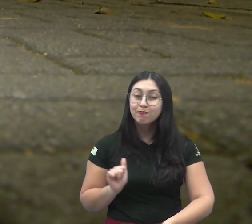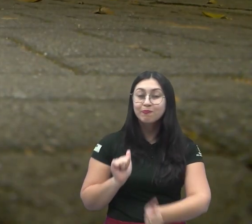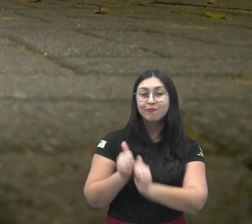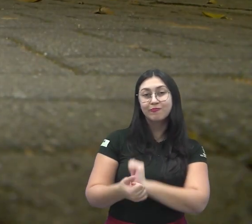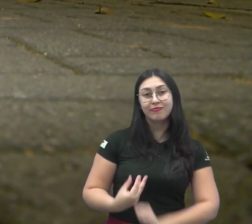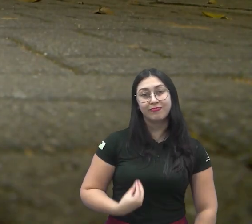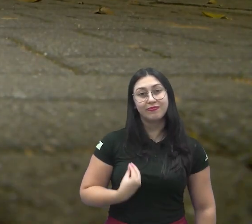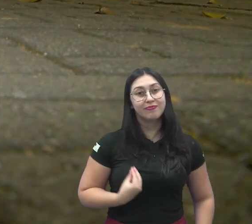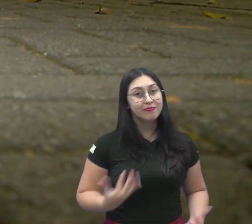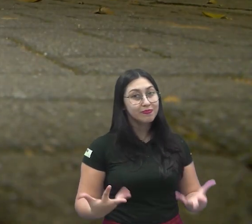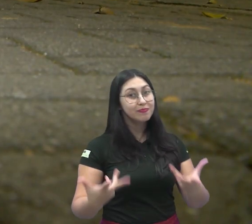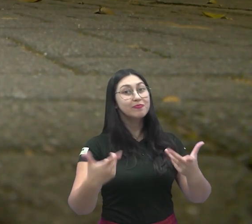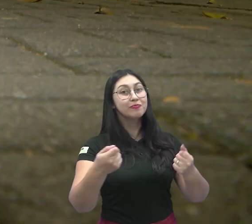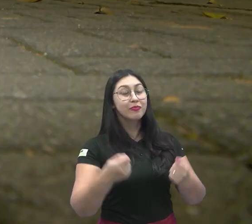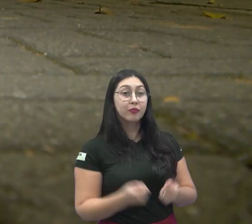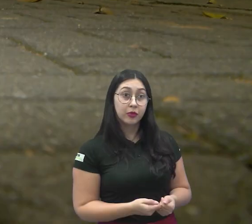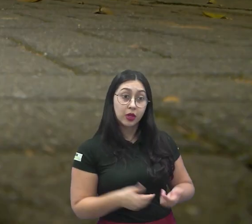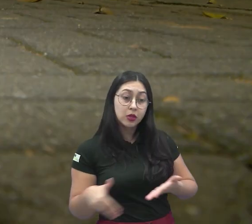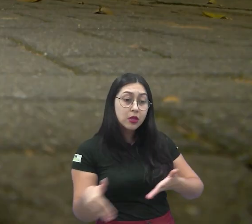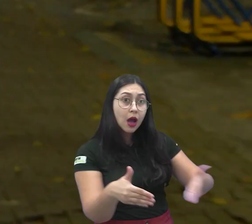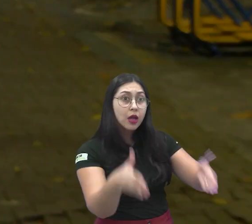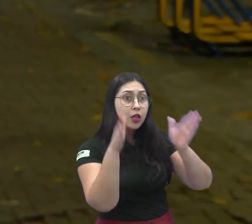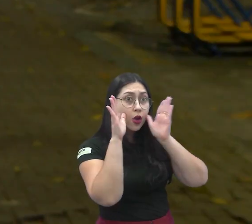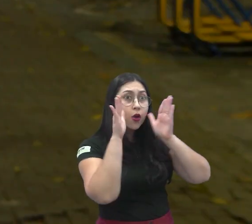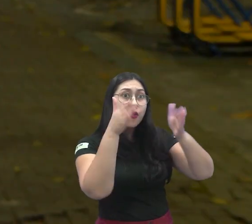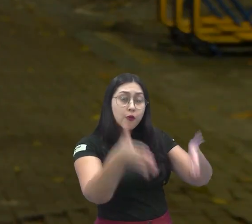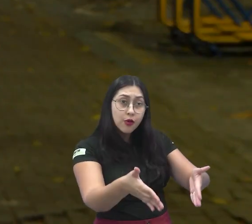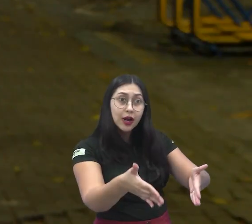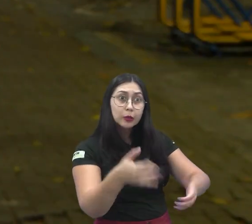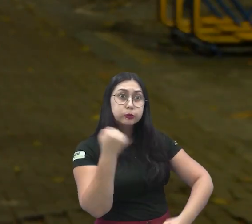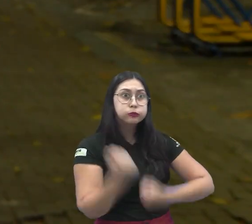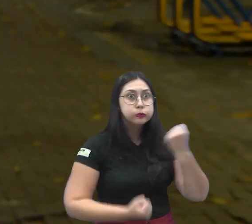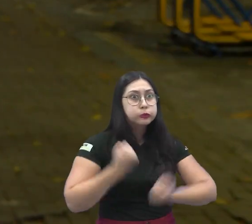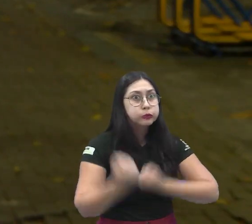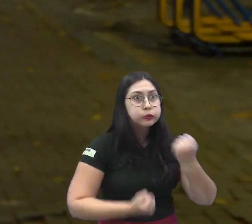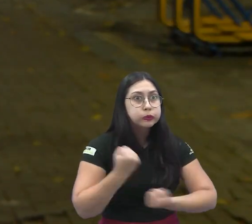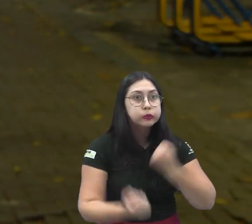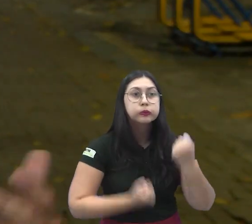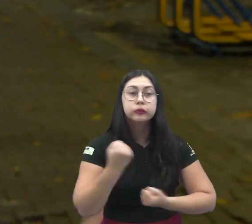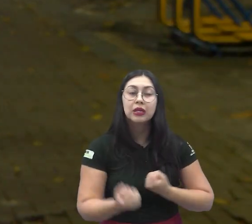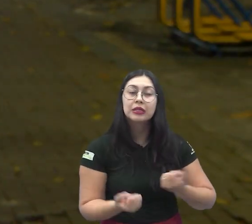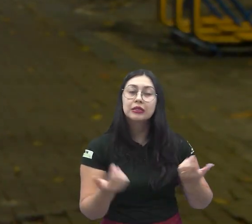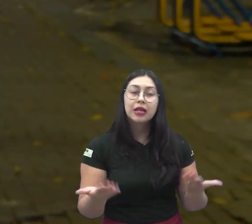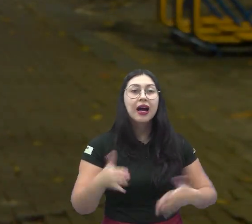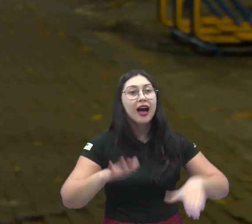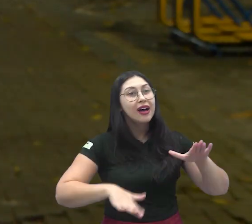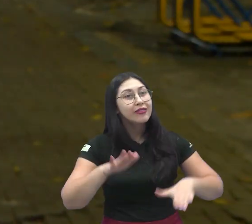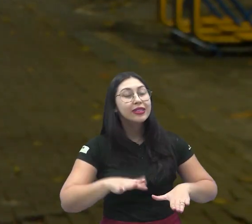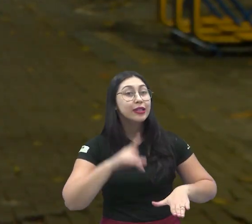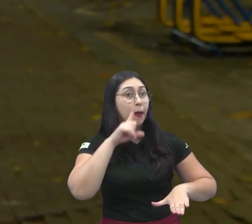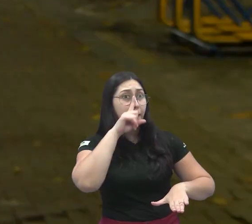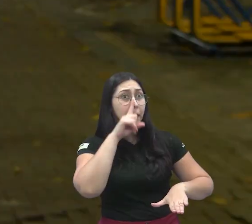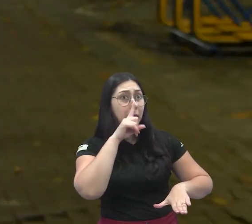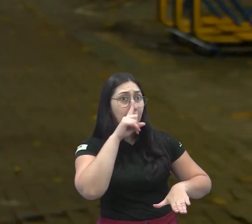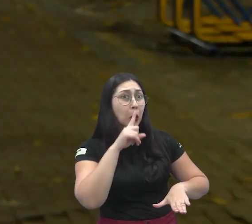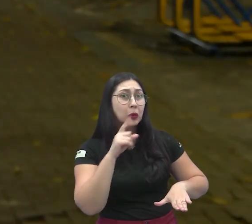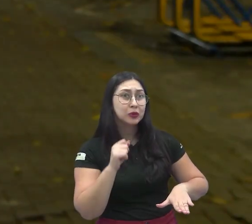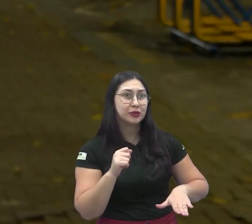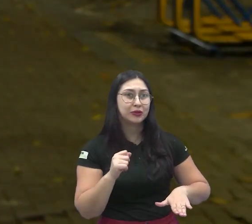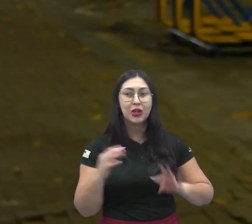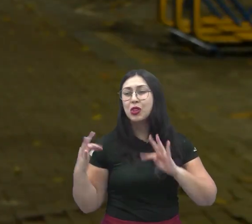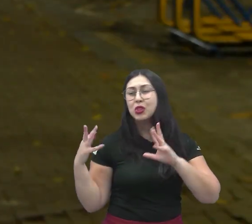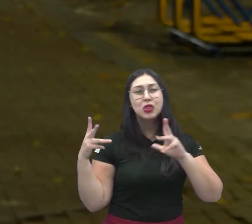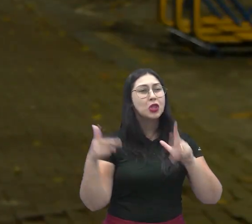de incentivo ao esporte e qualidade de vida. Ela é destinada para atletas de velocidade, então às vezes é